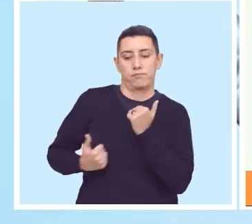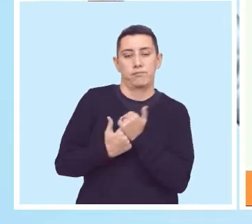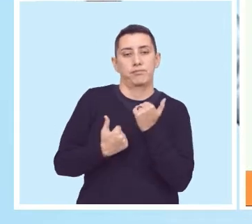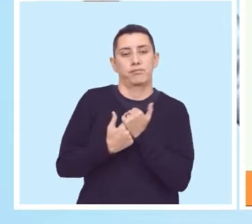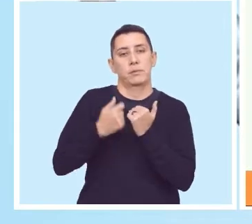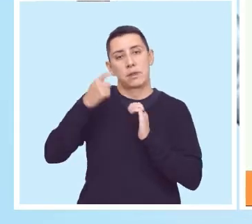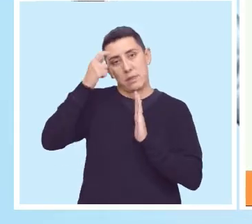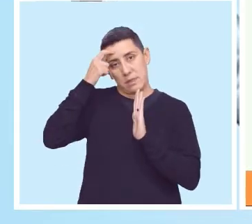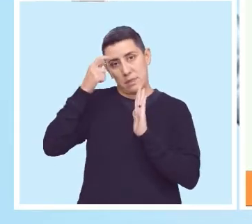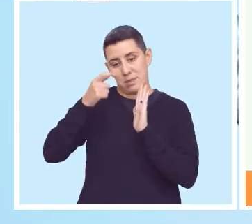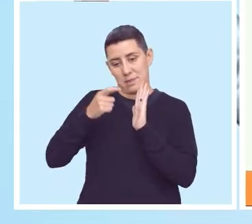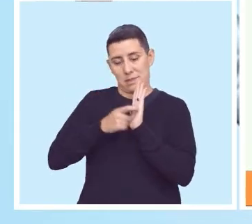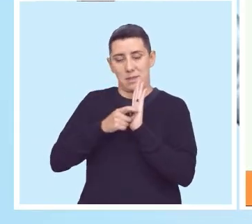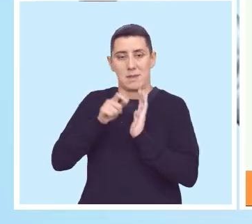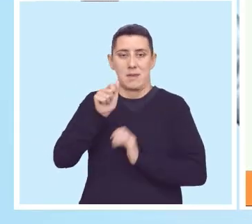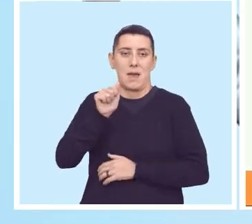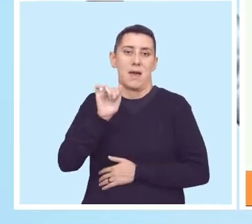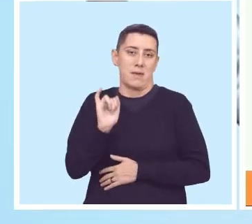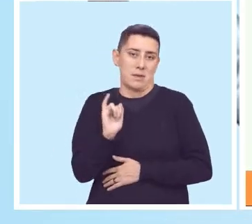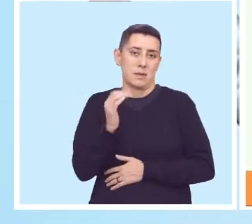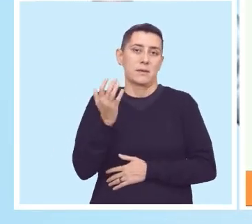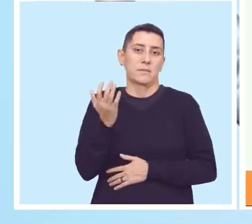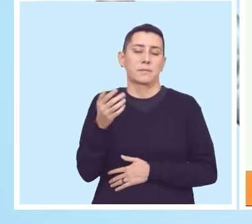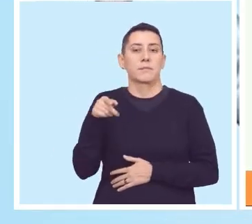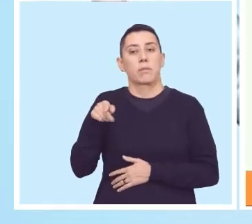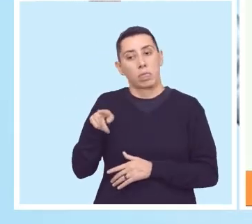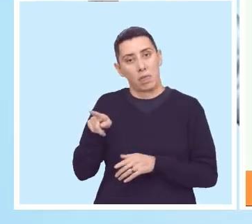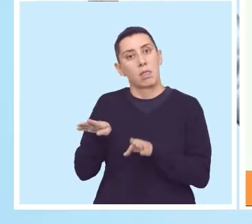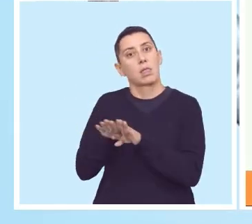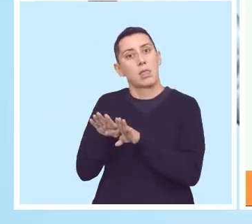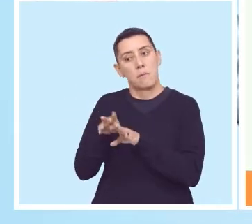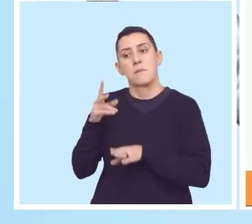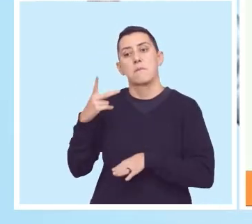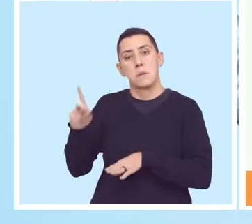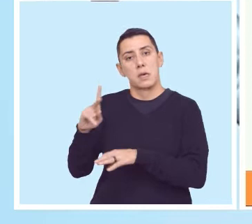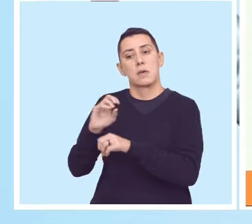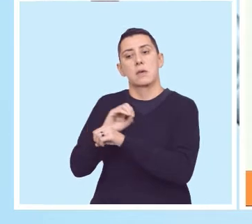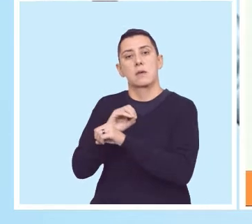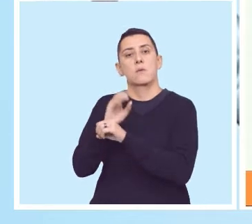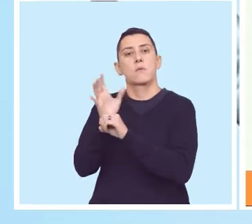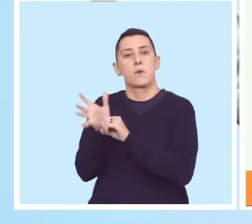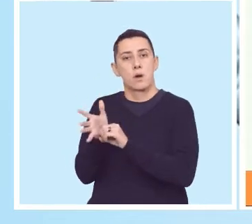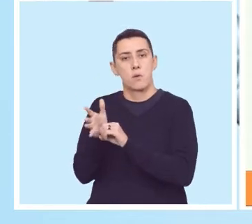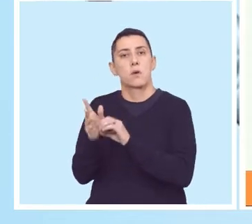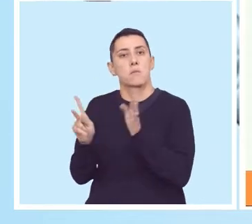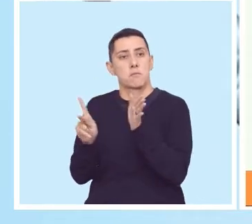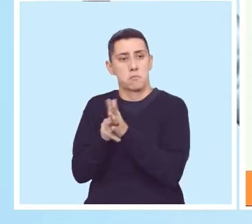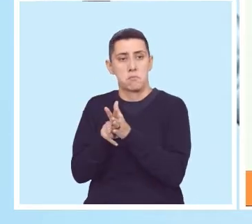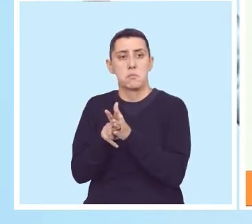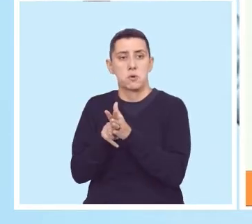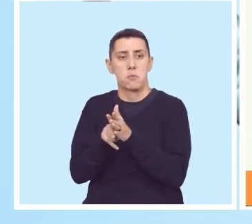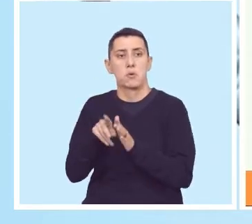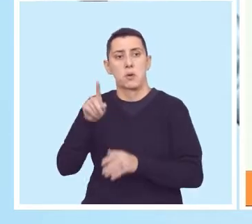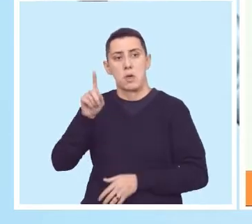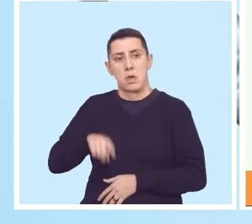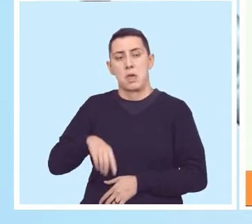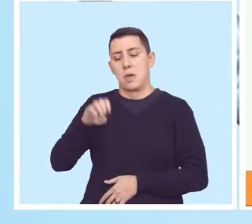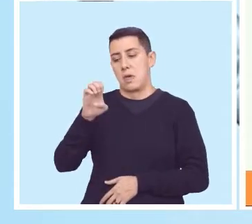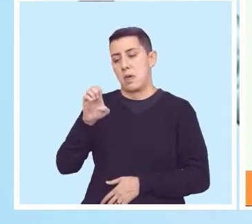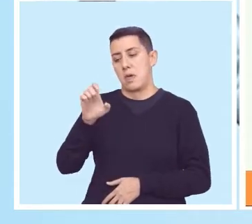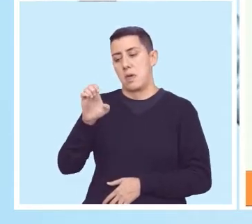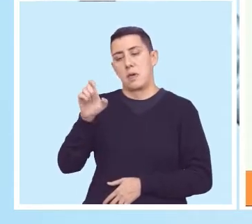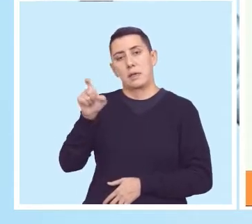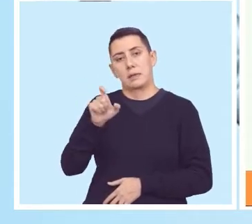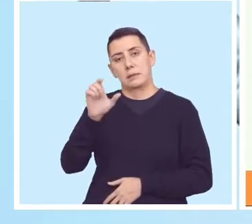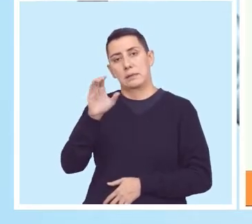pela Huawei Cloud, sobretudo nos serviços do XML, do Model Arts,